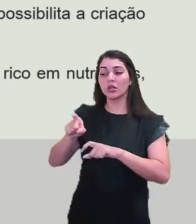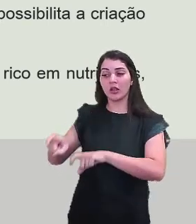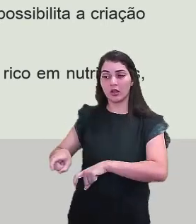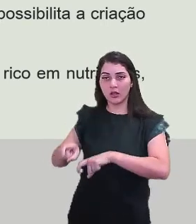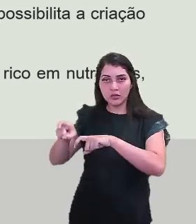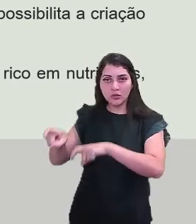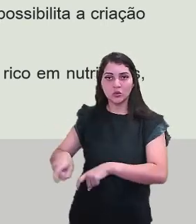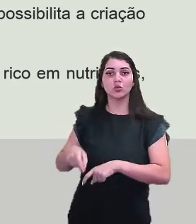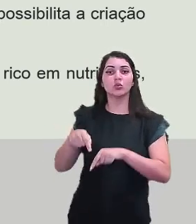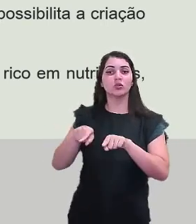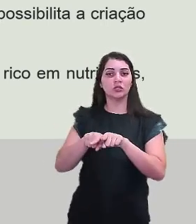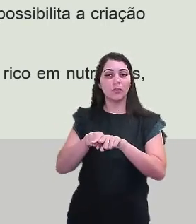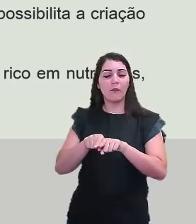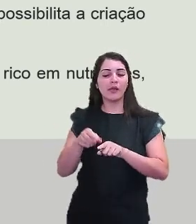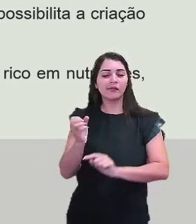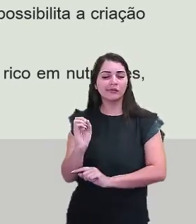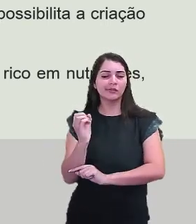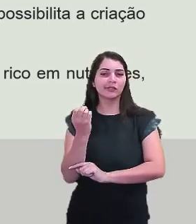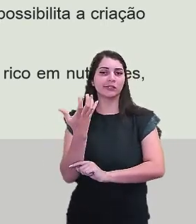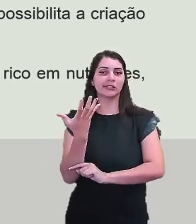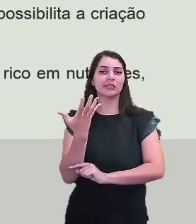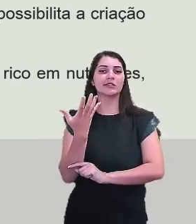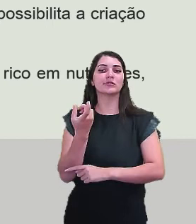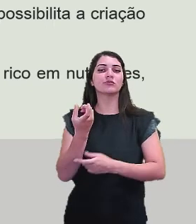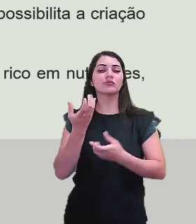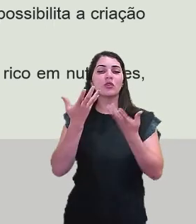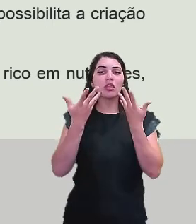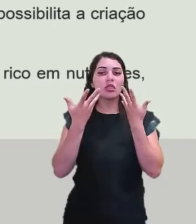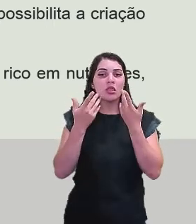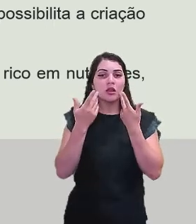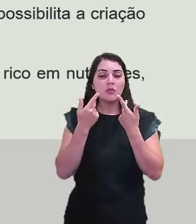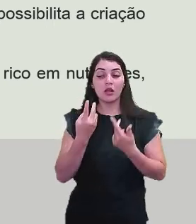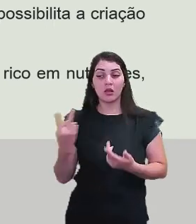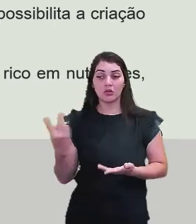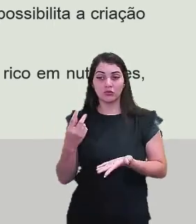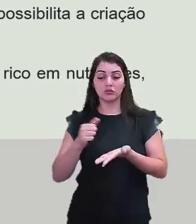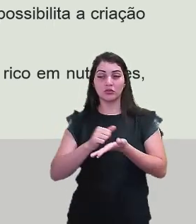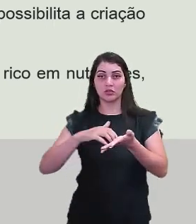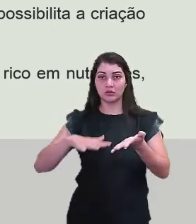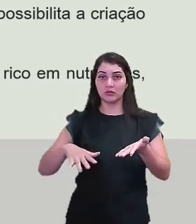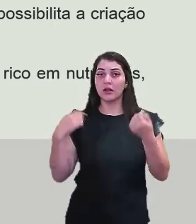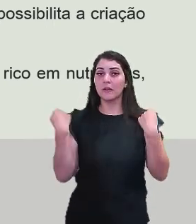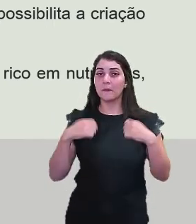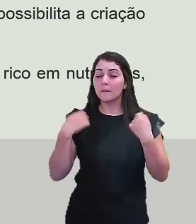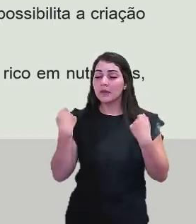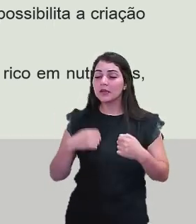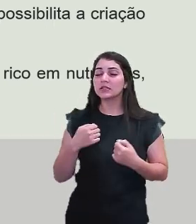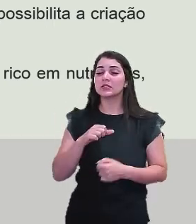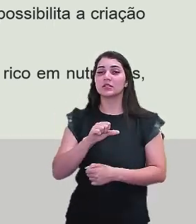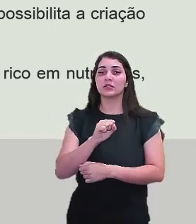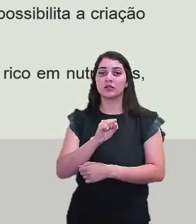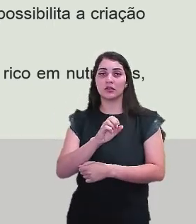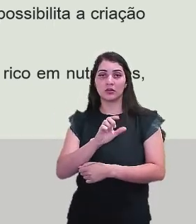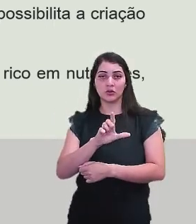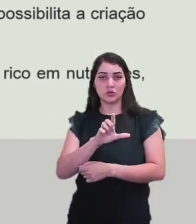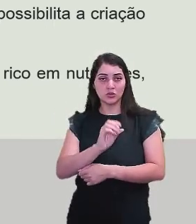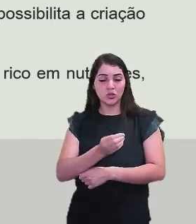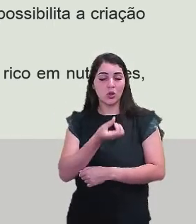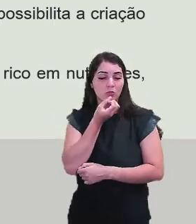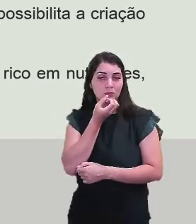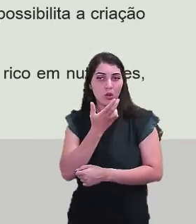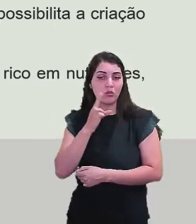duas atividades precisam de quê? Do solo, e um solo bem nutrido para poder, ó, aí,